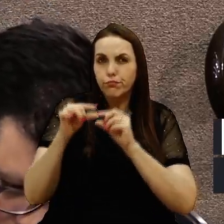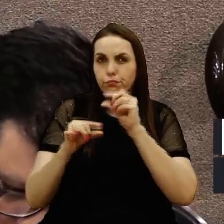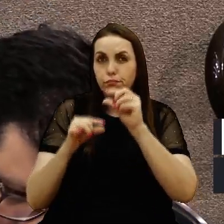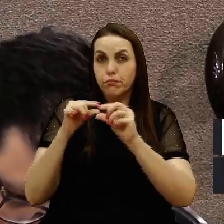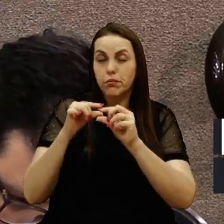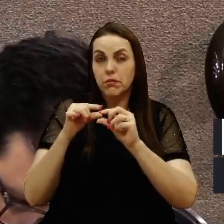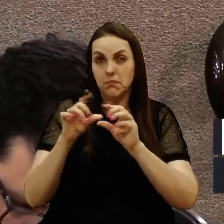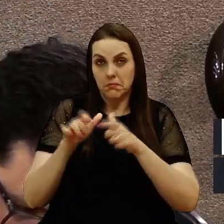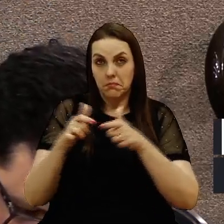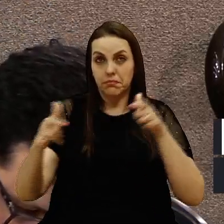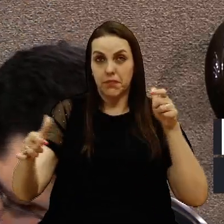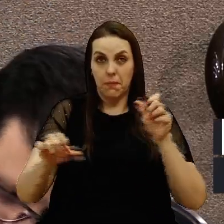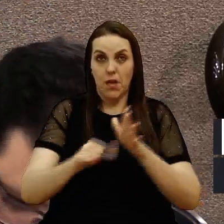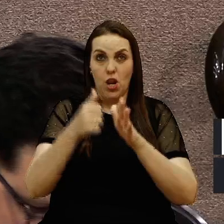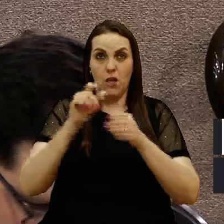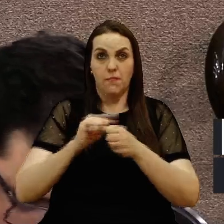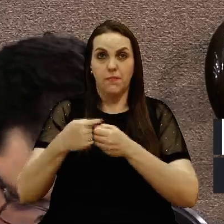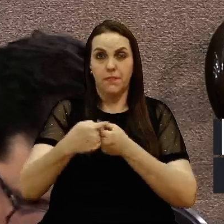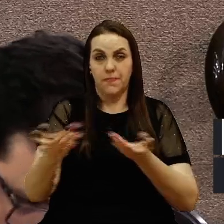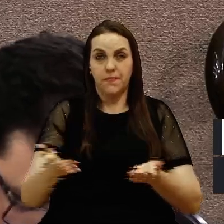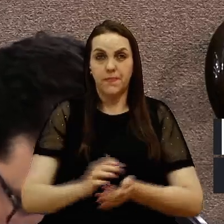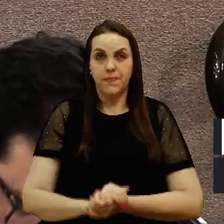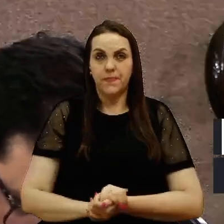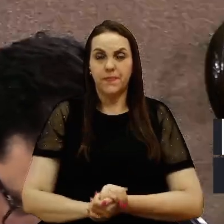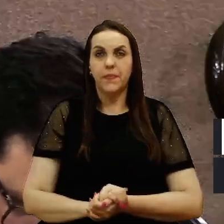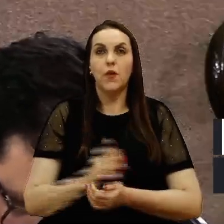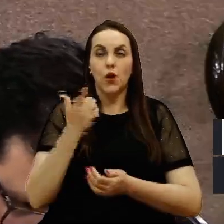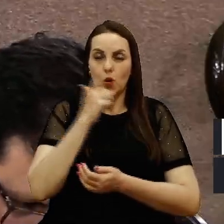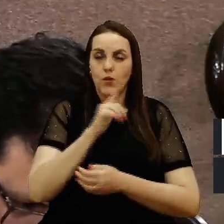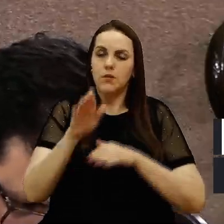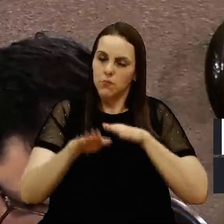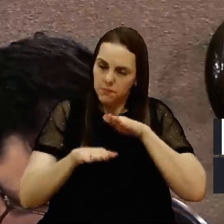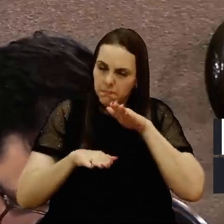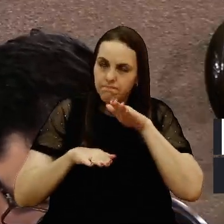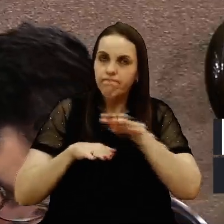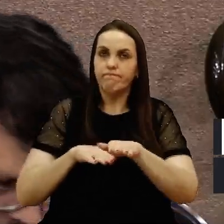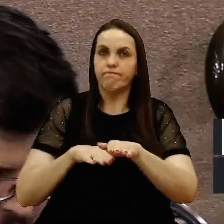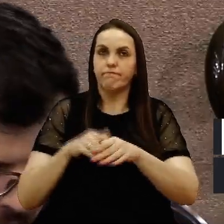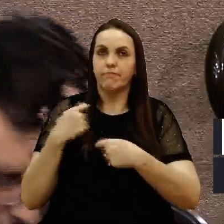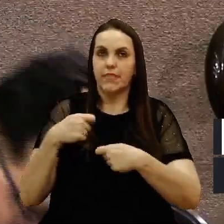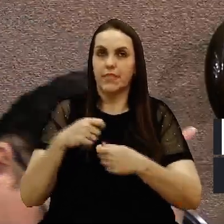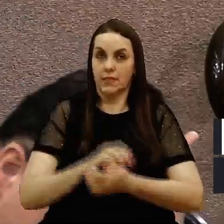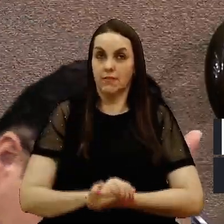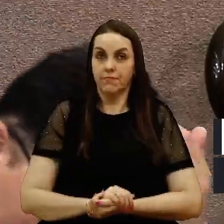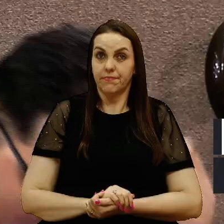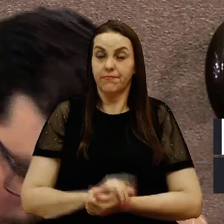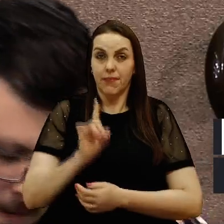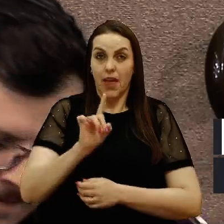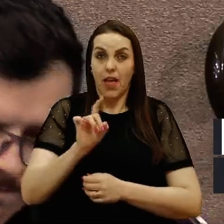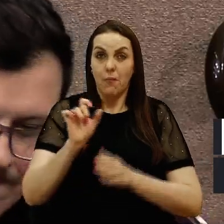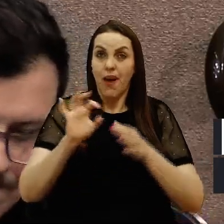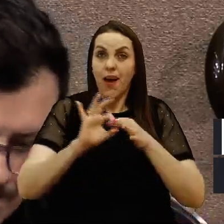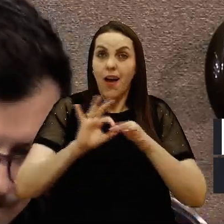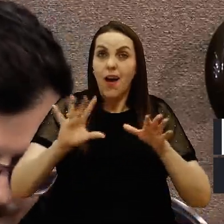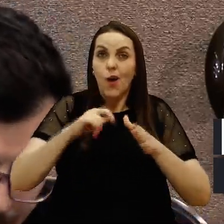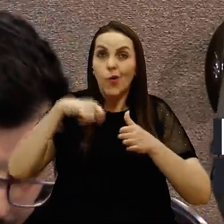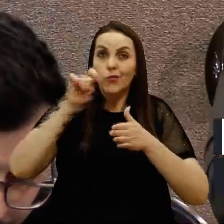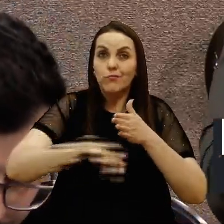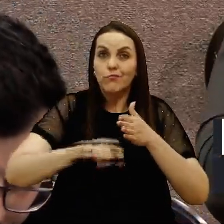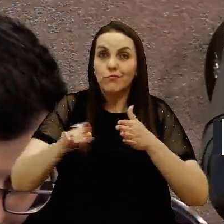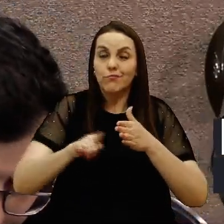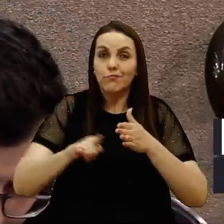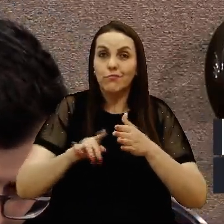município. Então nós precisamos dar esse primeiro passo. É uma autorização e